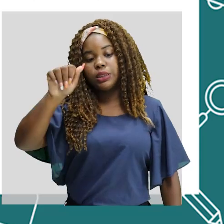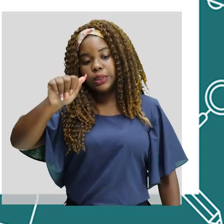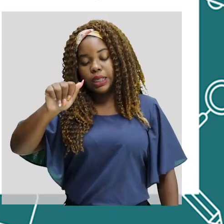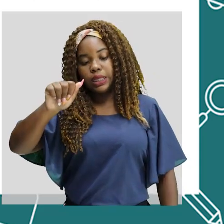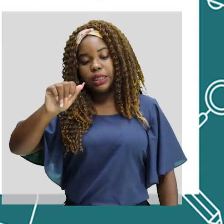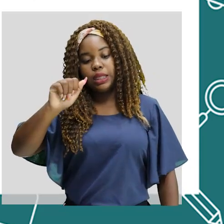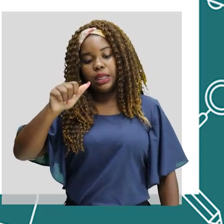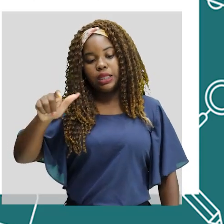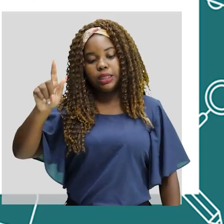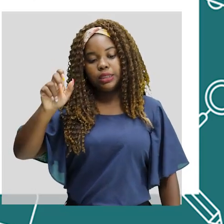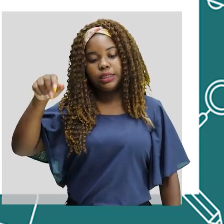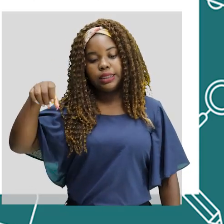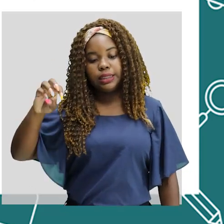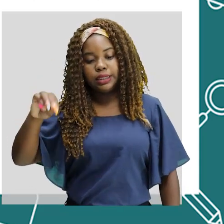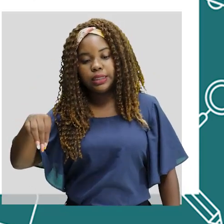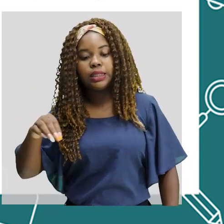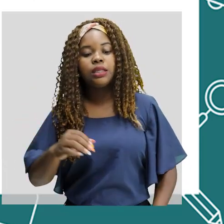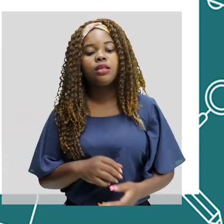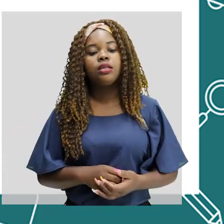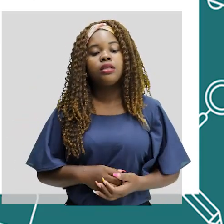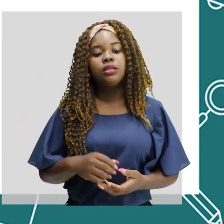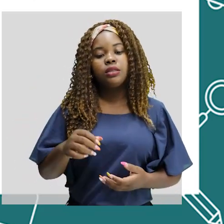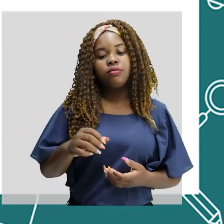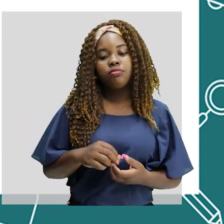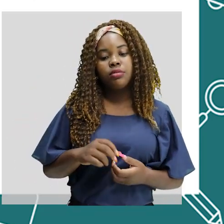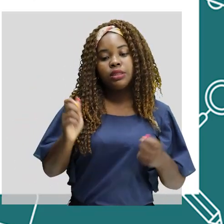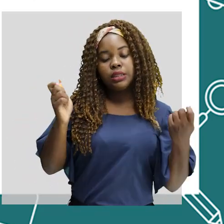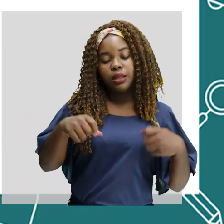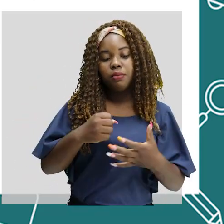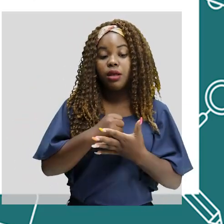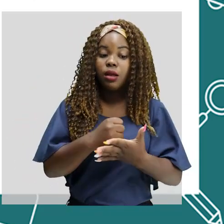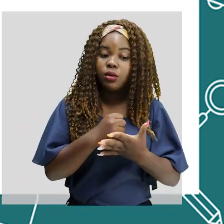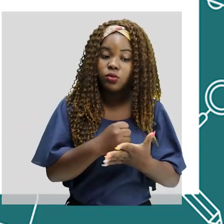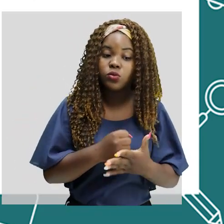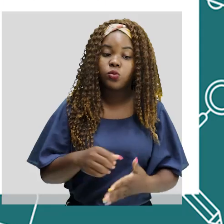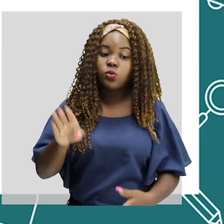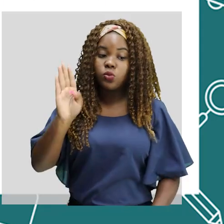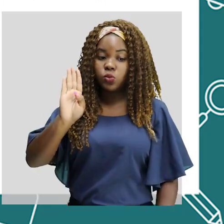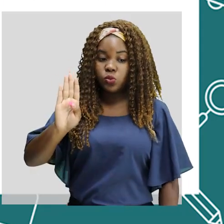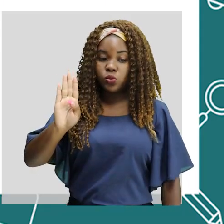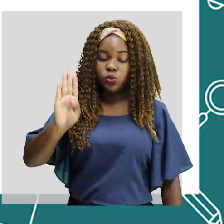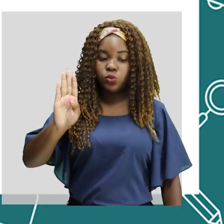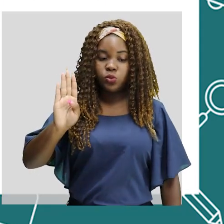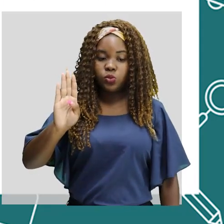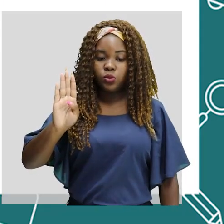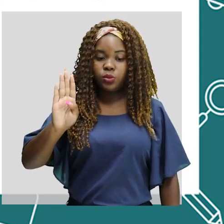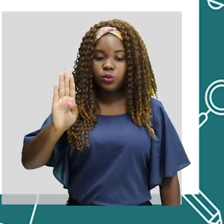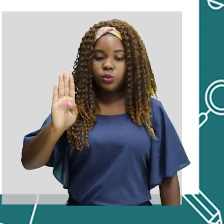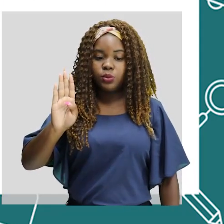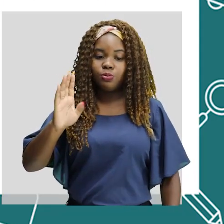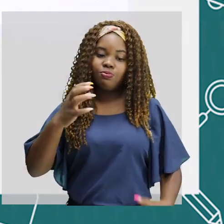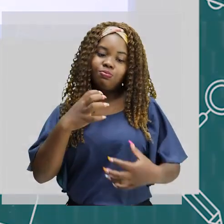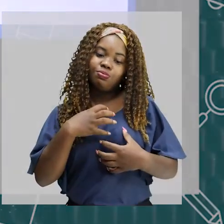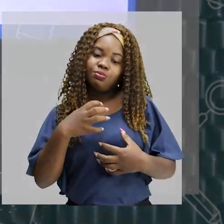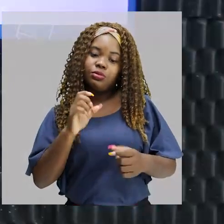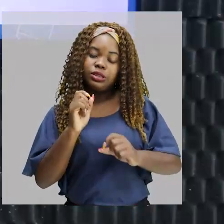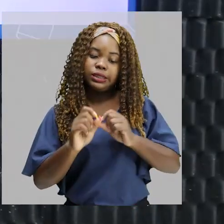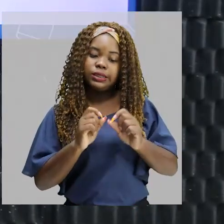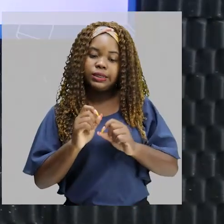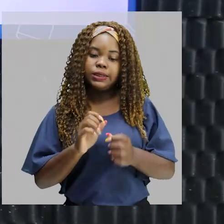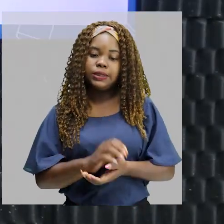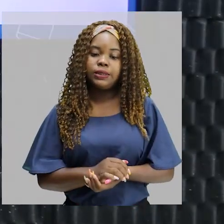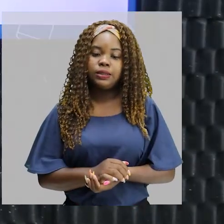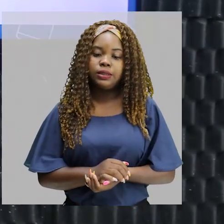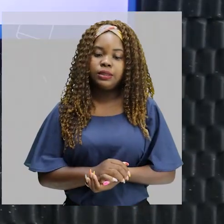alguém aqui que pueda ayudar-me? Há alguém aqui que pode me ajudar? Lo siento, ahora